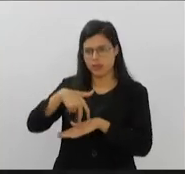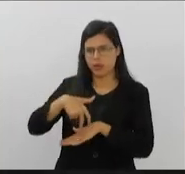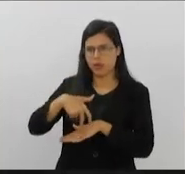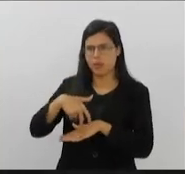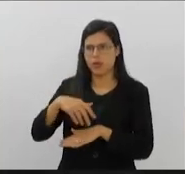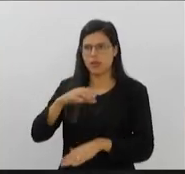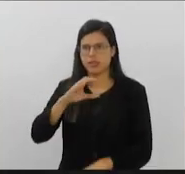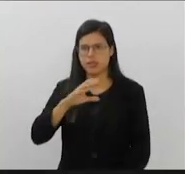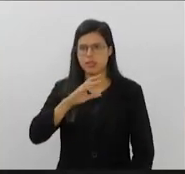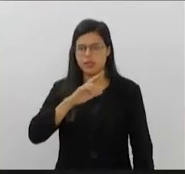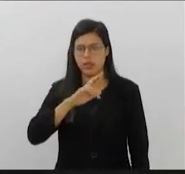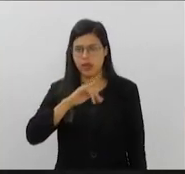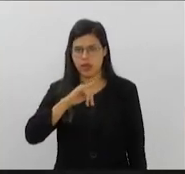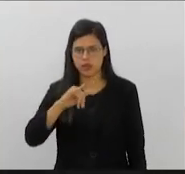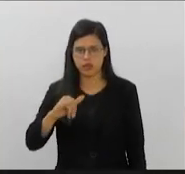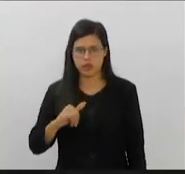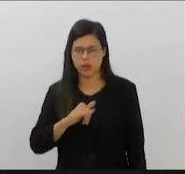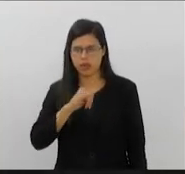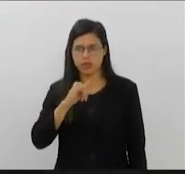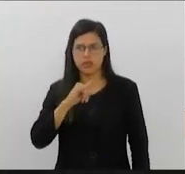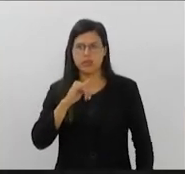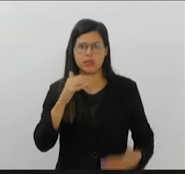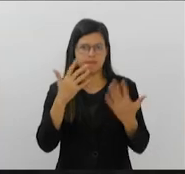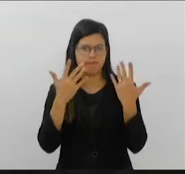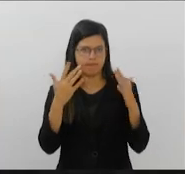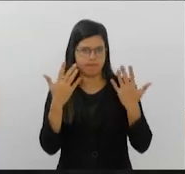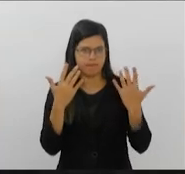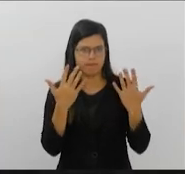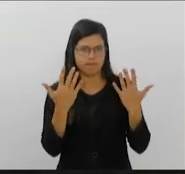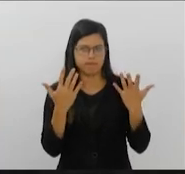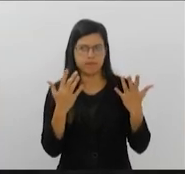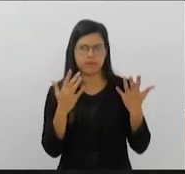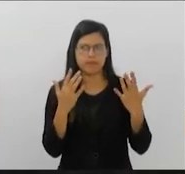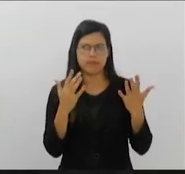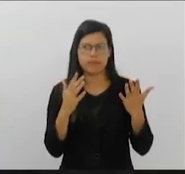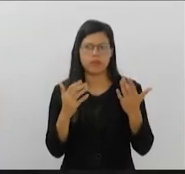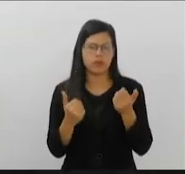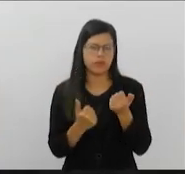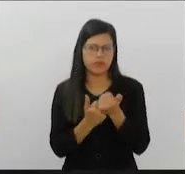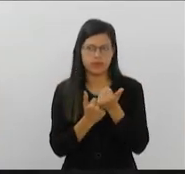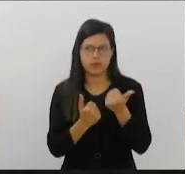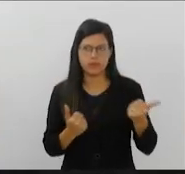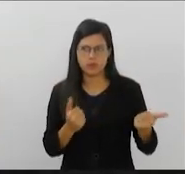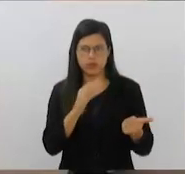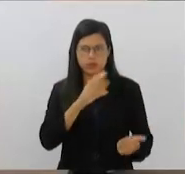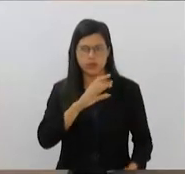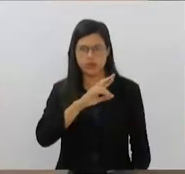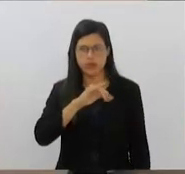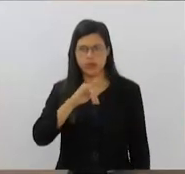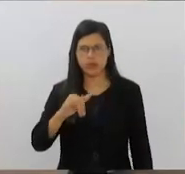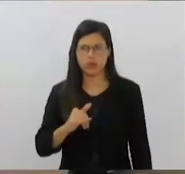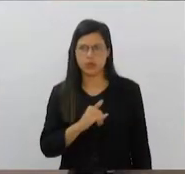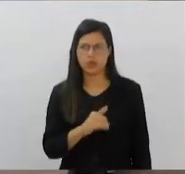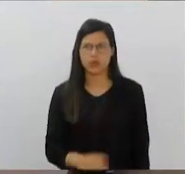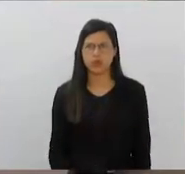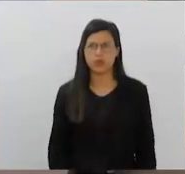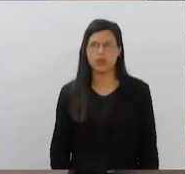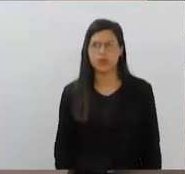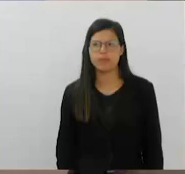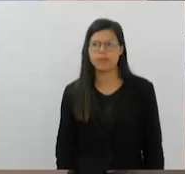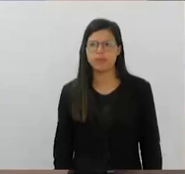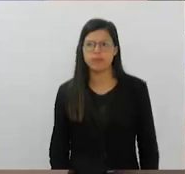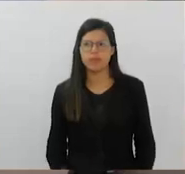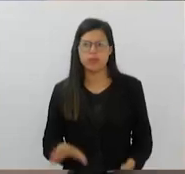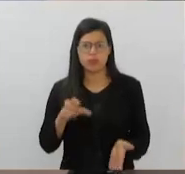equipe do CRJ. Olha aí, uma salva de palmas para os nossos colaboradores do CRJ, que é o nosso centro